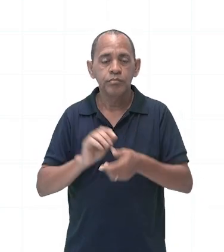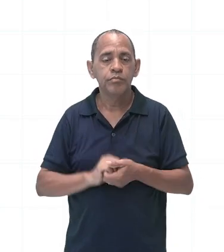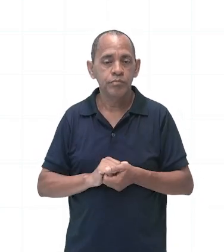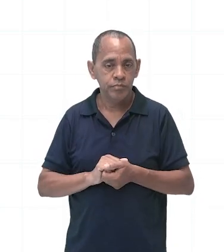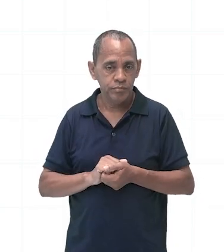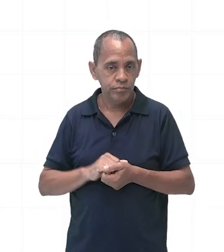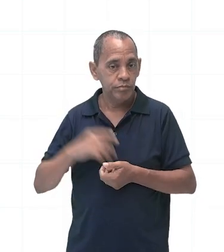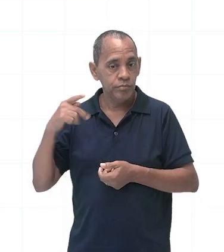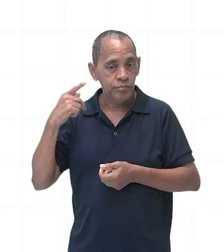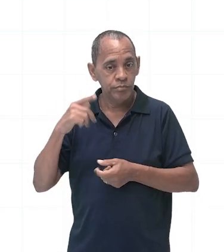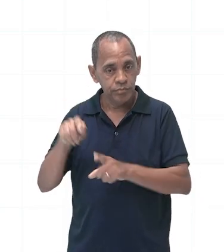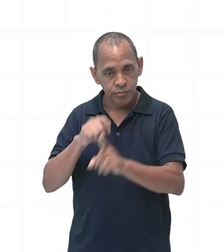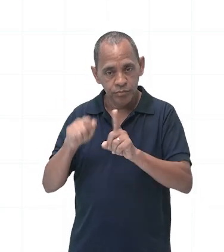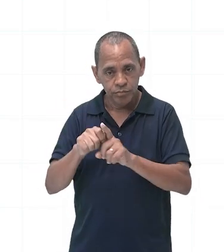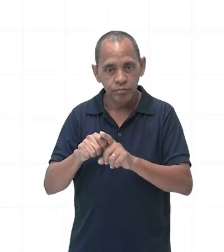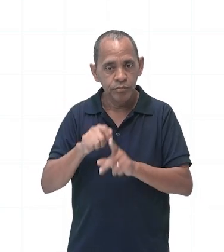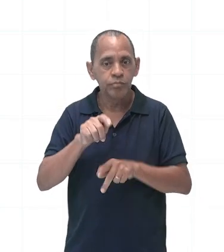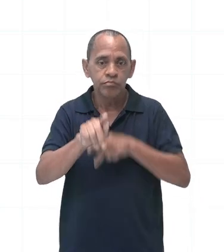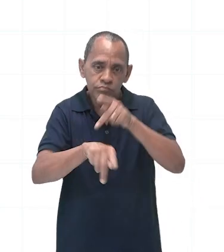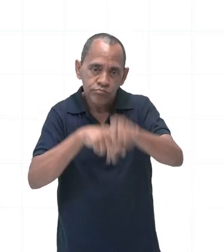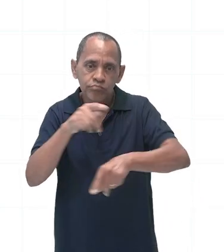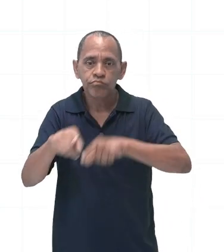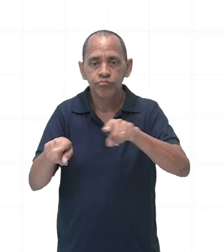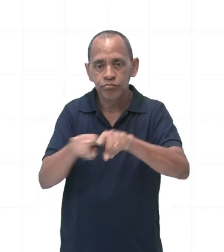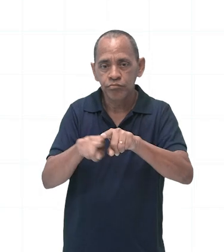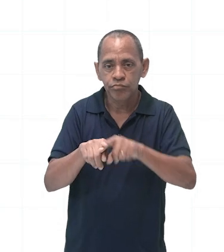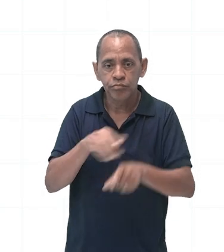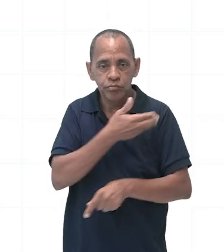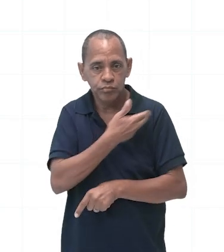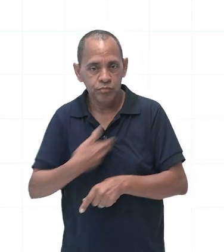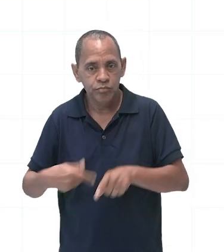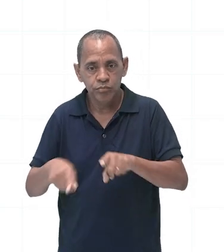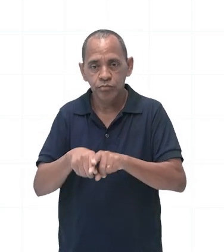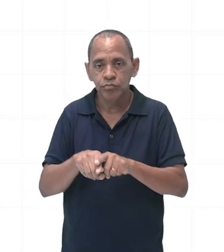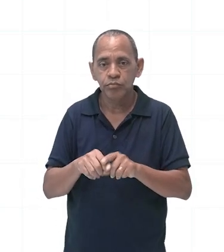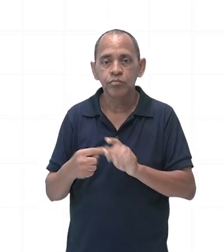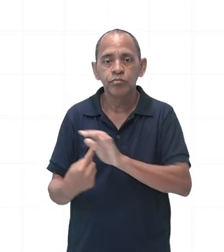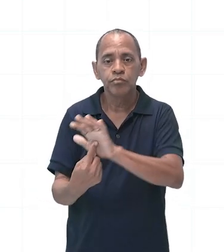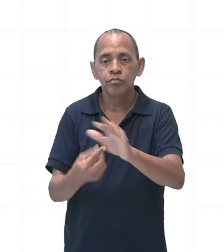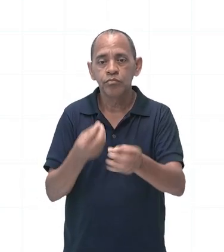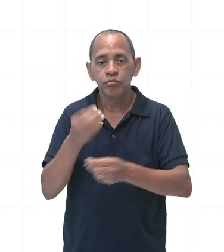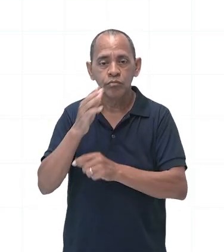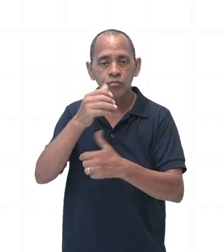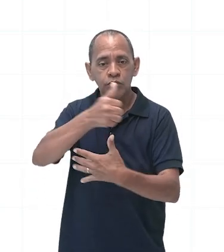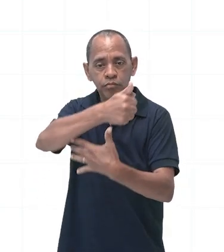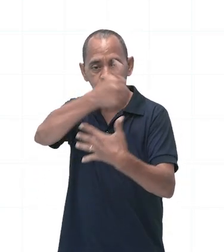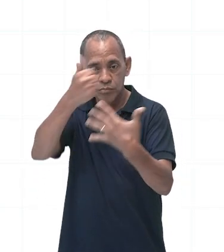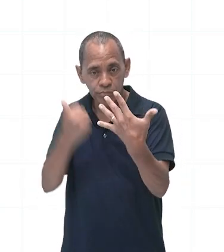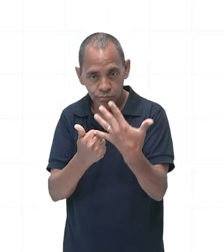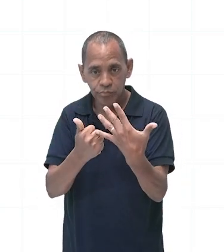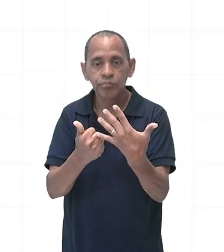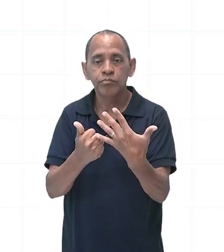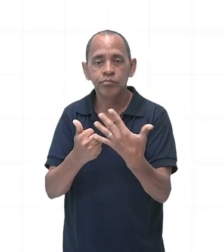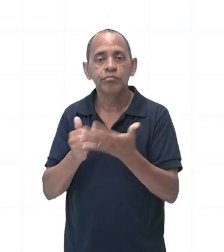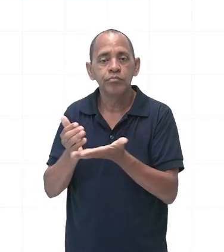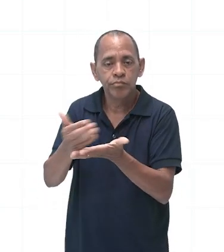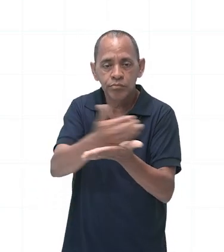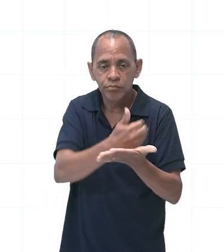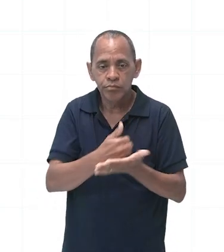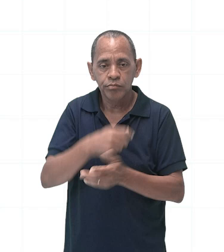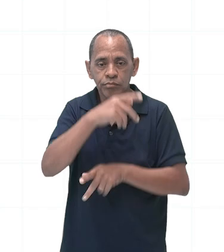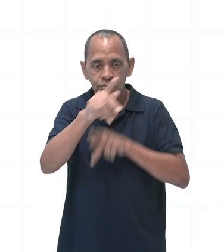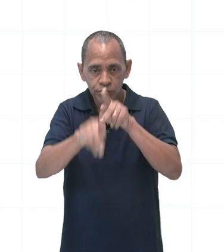na execução das políticas sociais públicas. E D, destinação privilegiada de recursos públicos nas